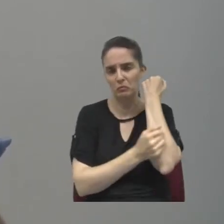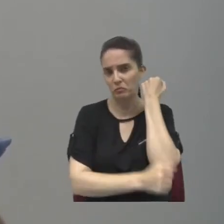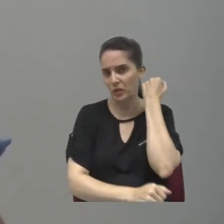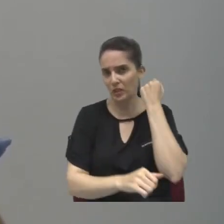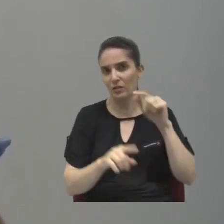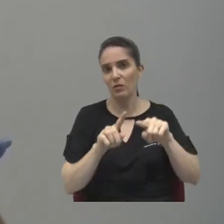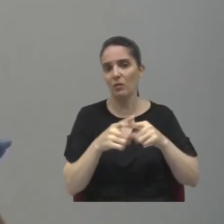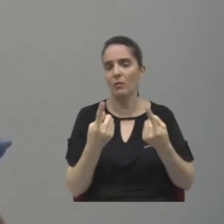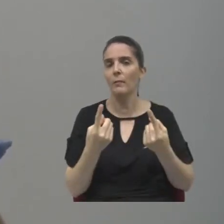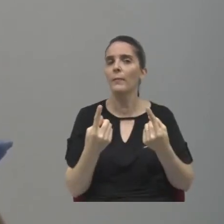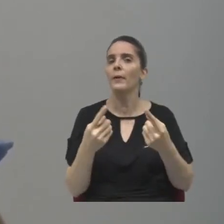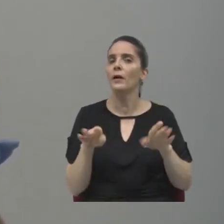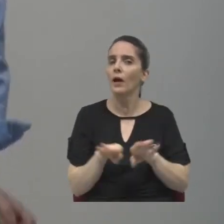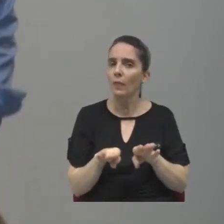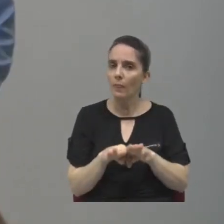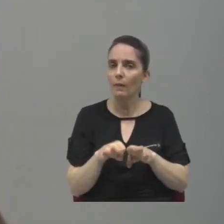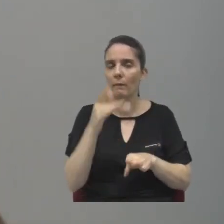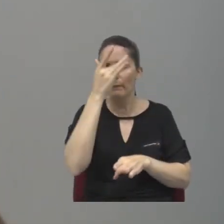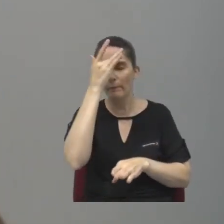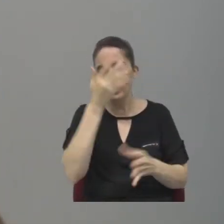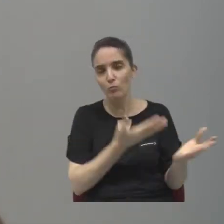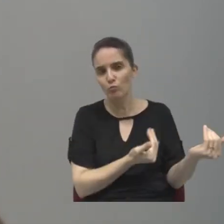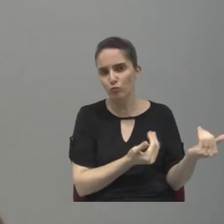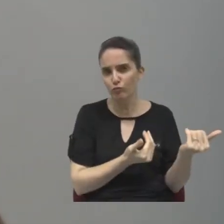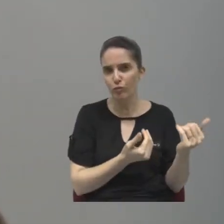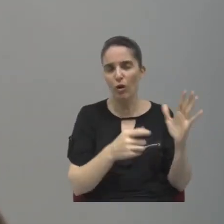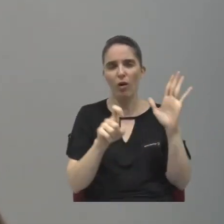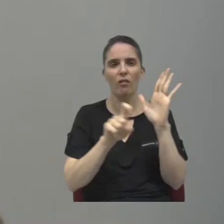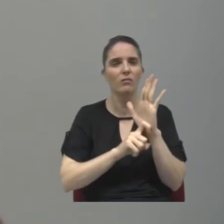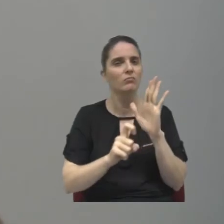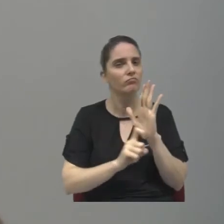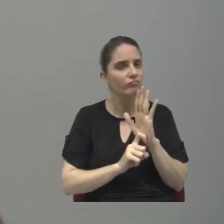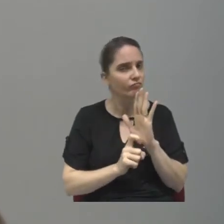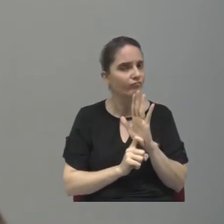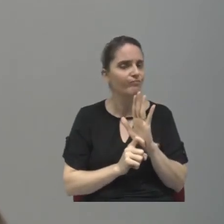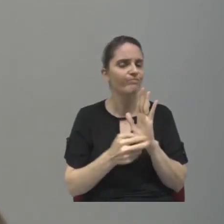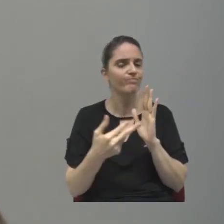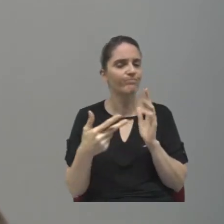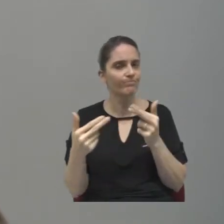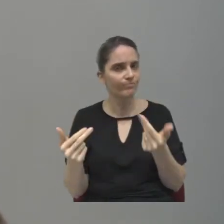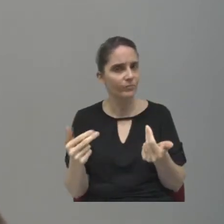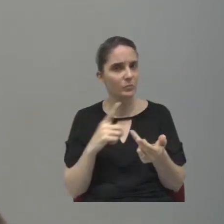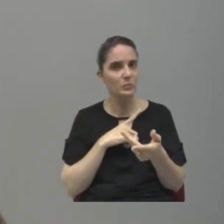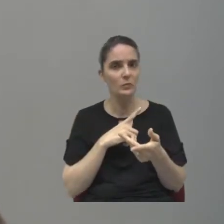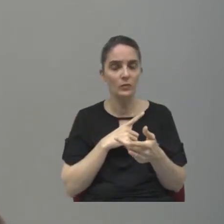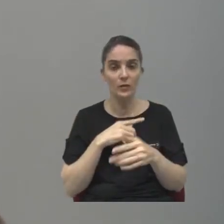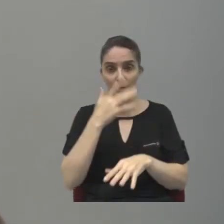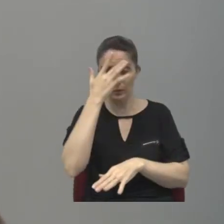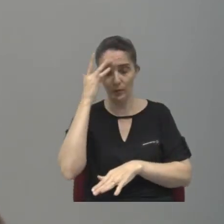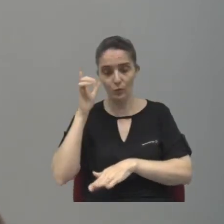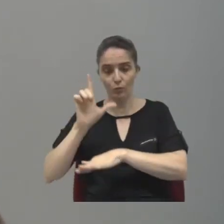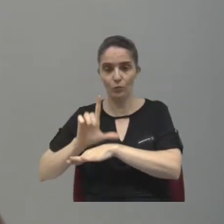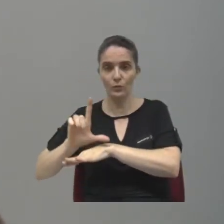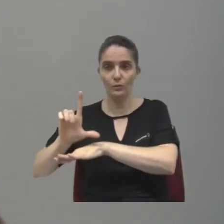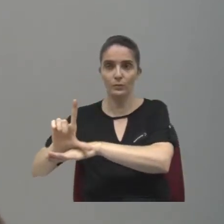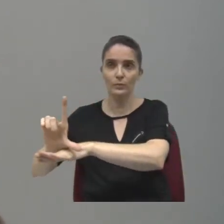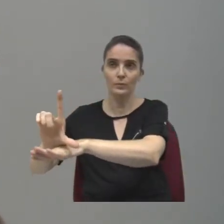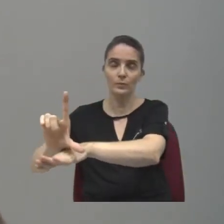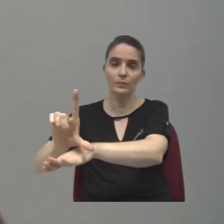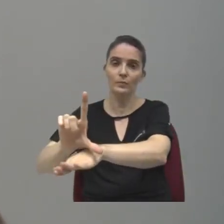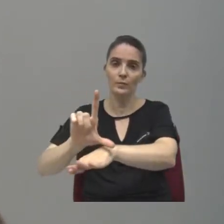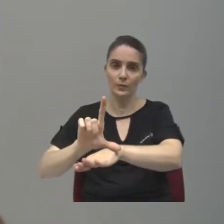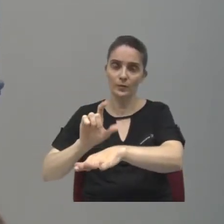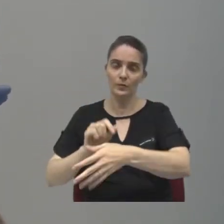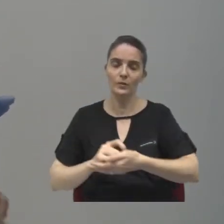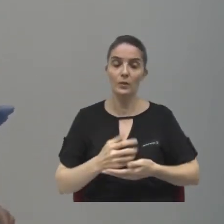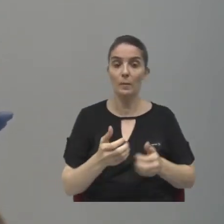na Praça Toledo Barros, droga, pino de cocaína, e os comerciantes, as pessoas que utilizam daquele espaço para o comércio dentro da